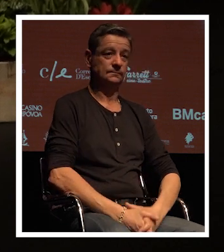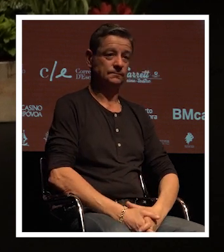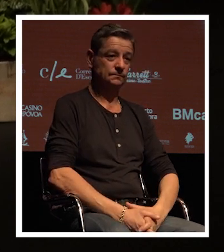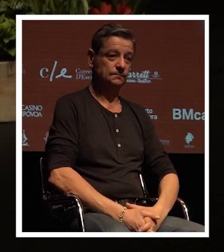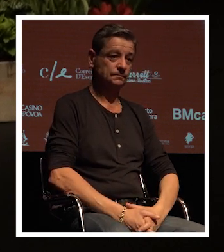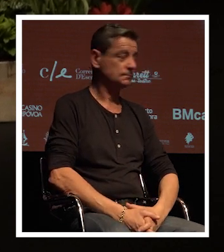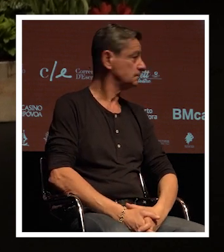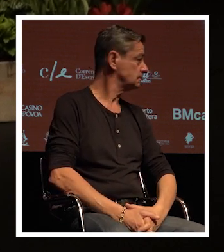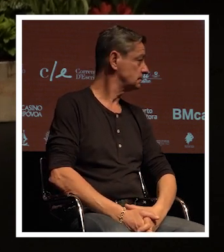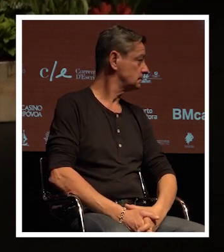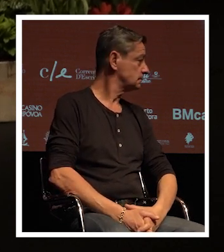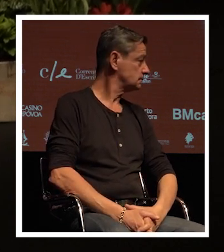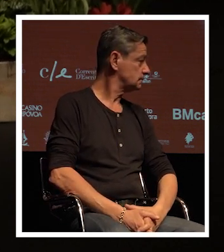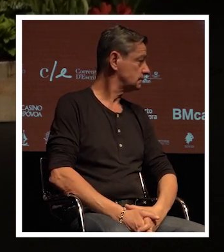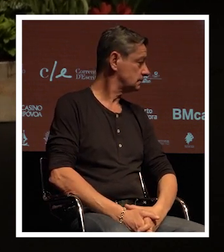obrigado